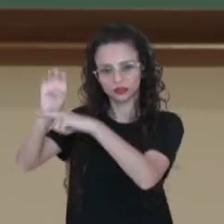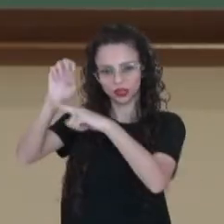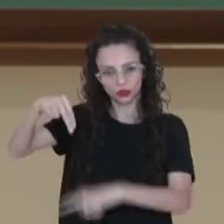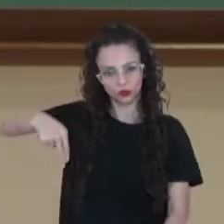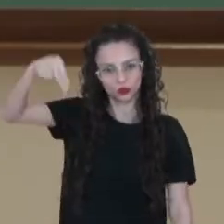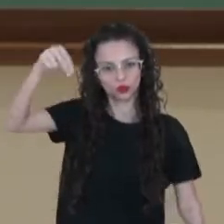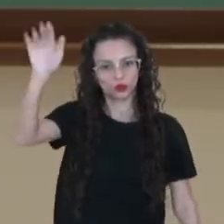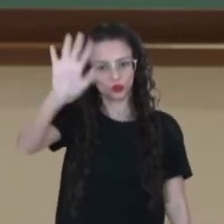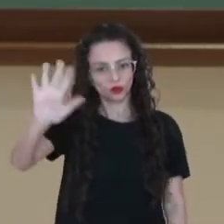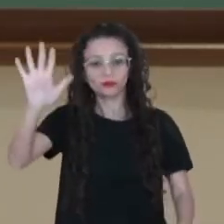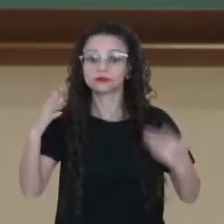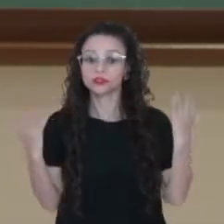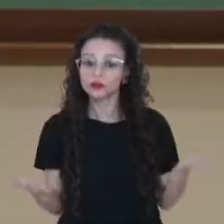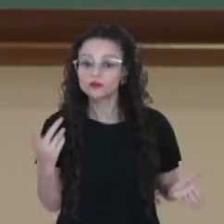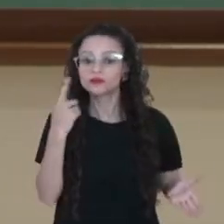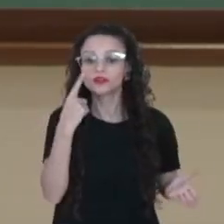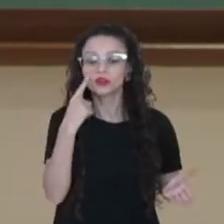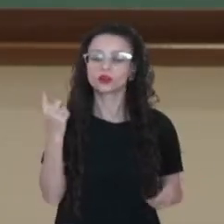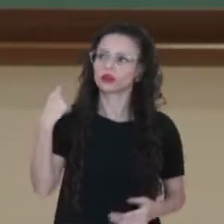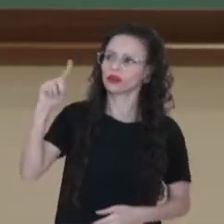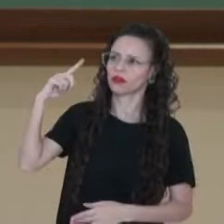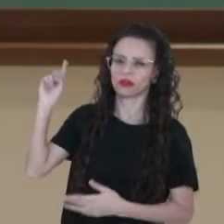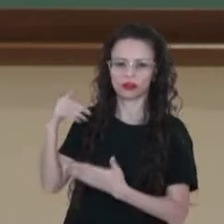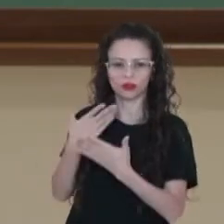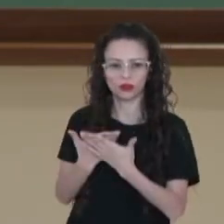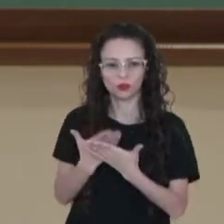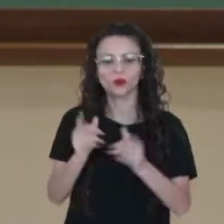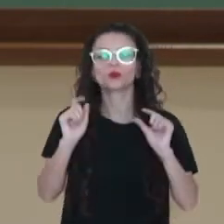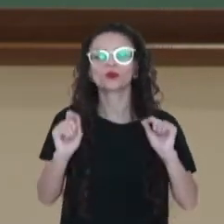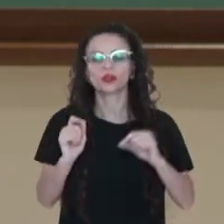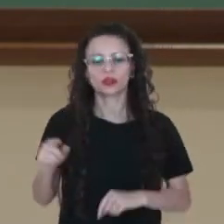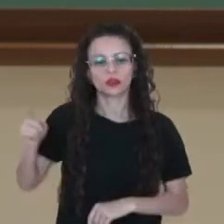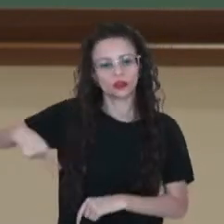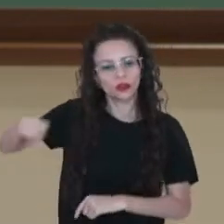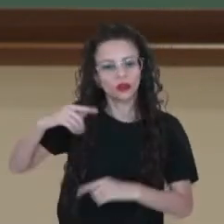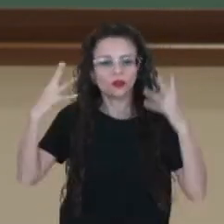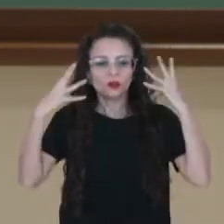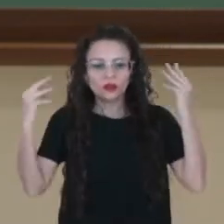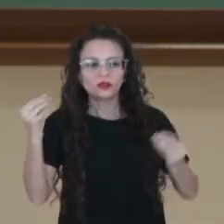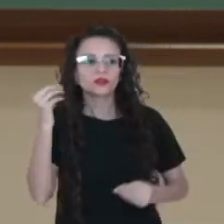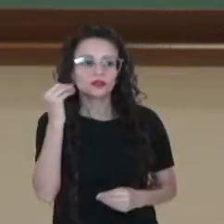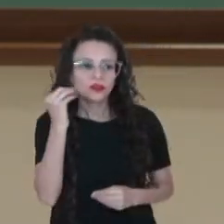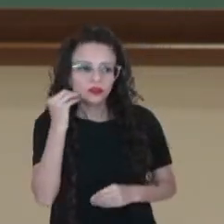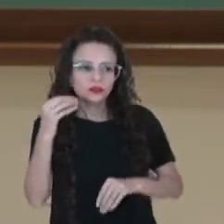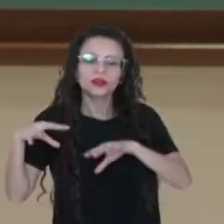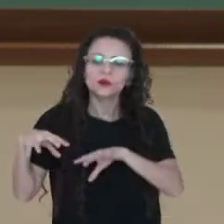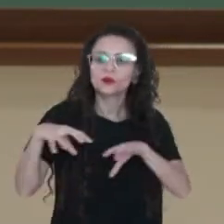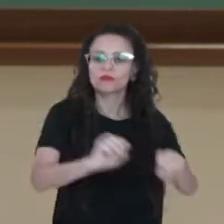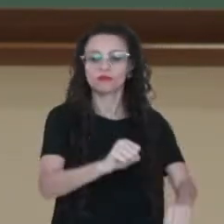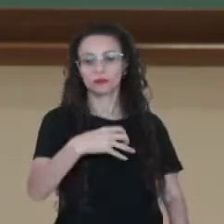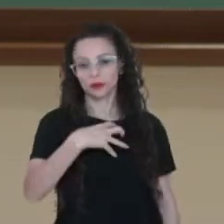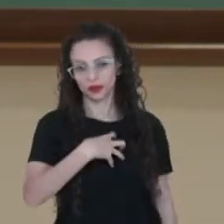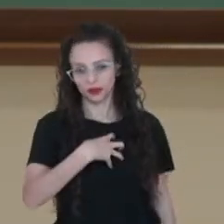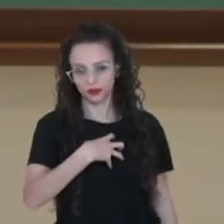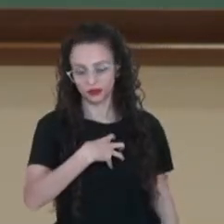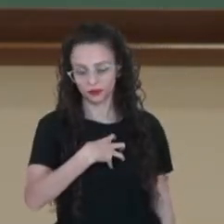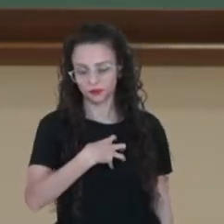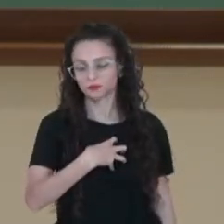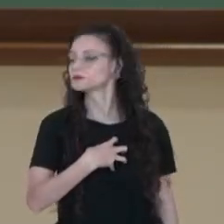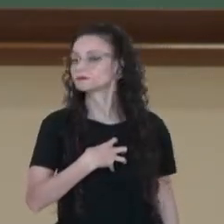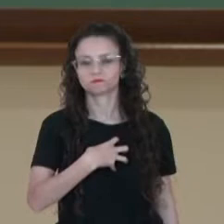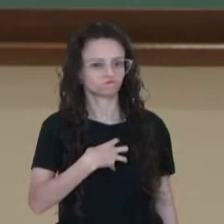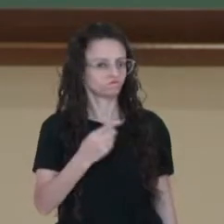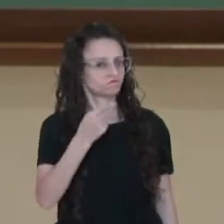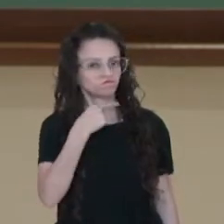Nordeste. Então nós vimos lá nas aulas anteriores que os holandeses tentaram invadir a Bahia, não